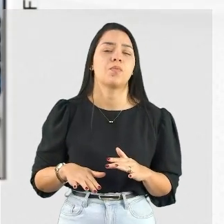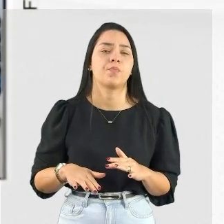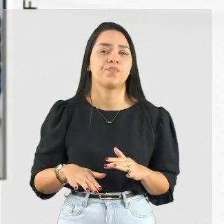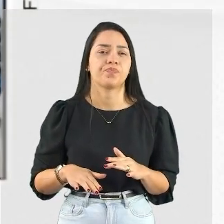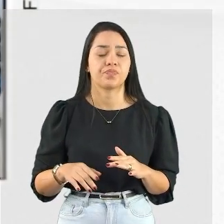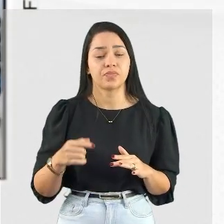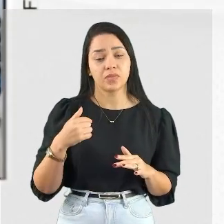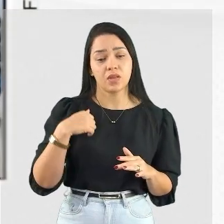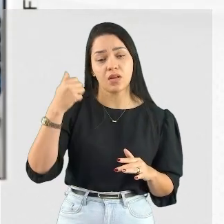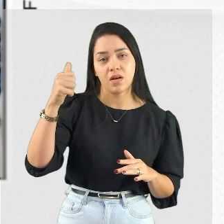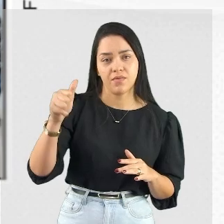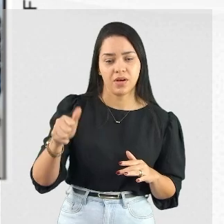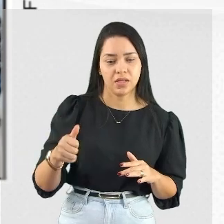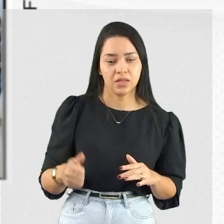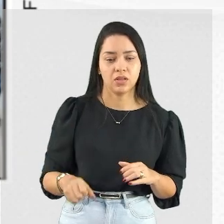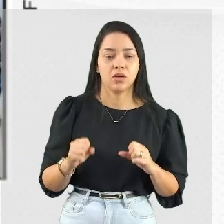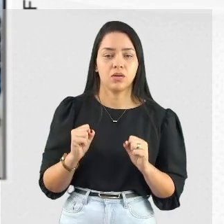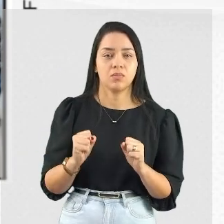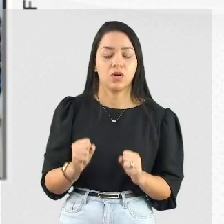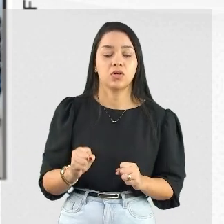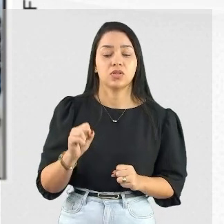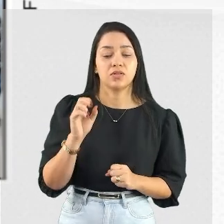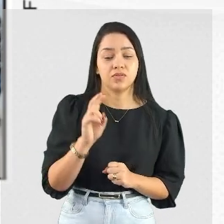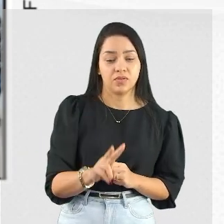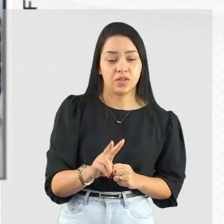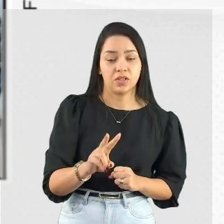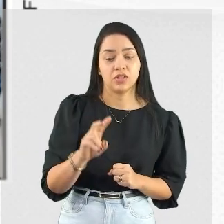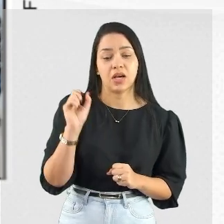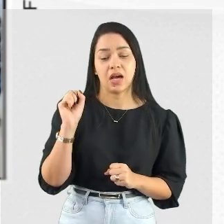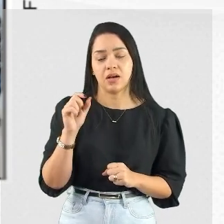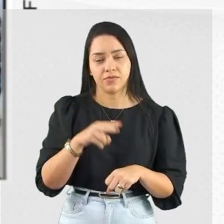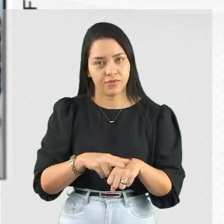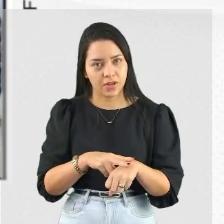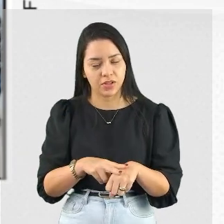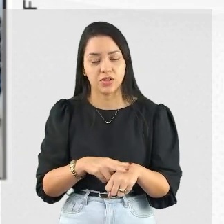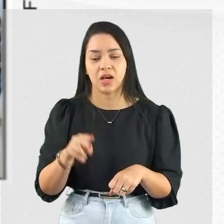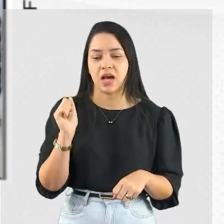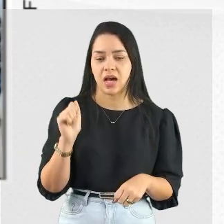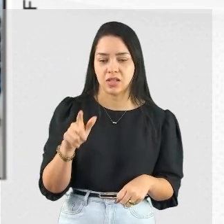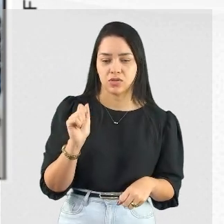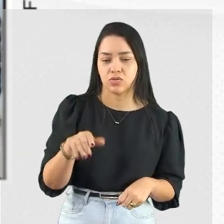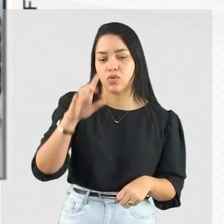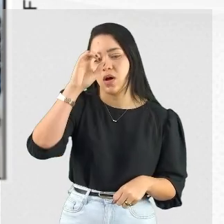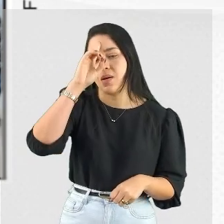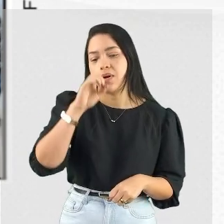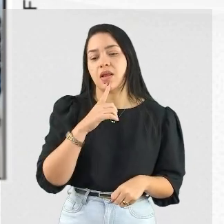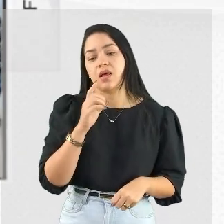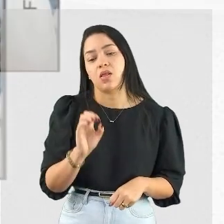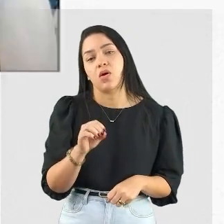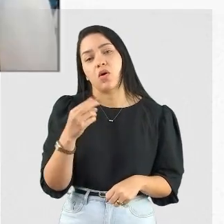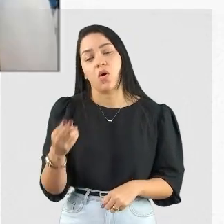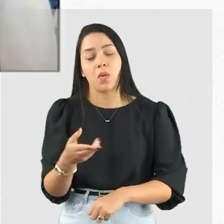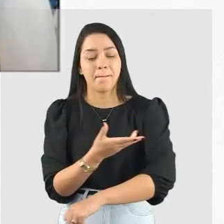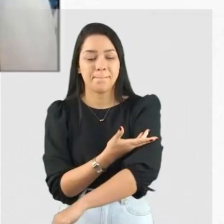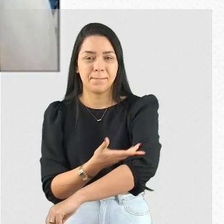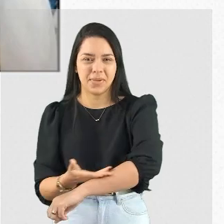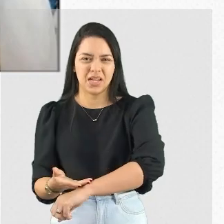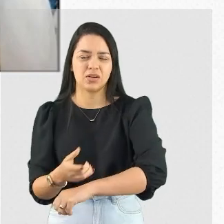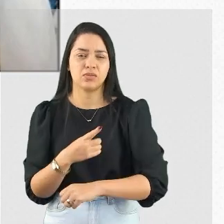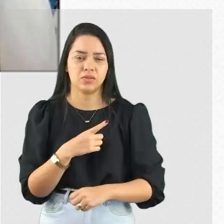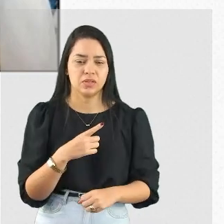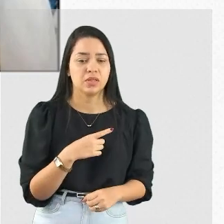genótipo, né, que eu estou avaliando, ele pode ser verde, azul, amarelo ou branco, né? Lembrando que a gente tem ali